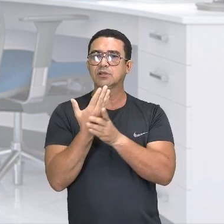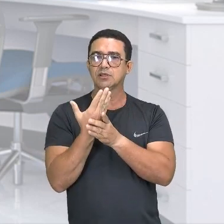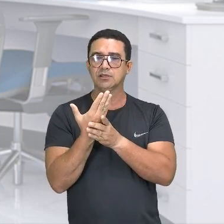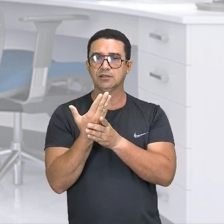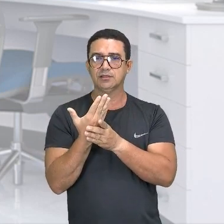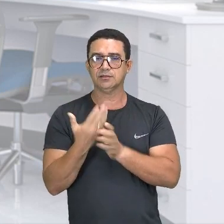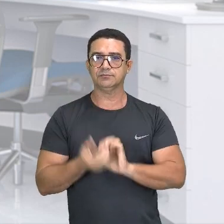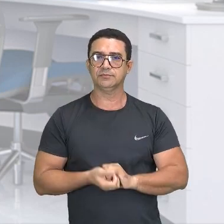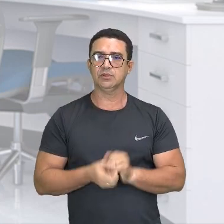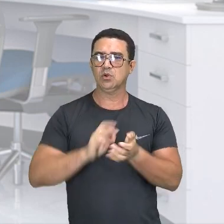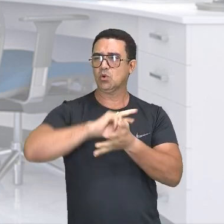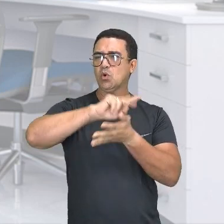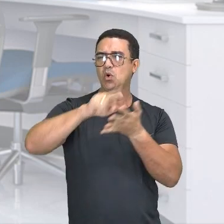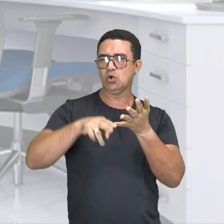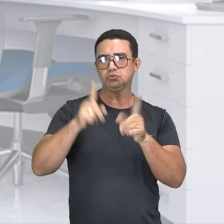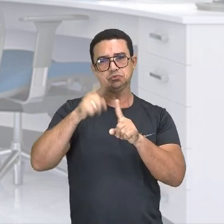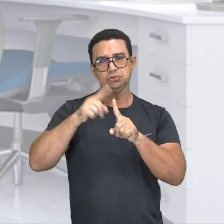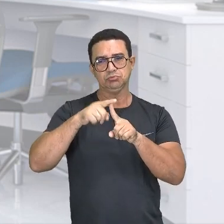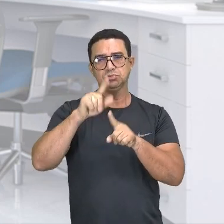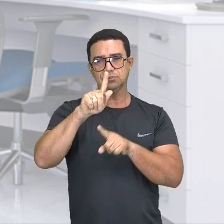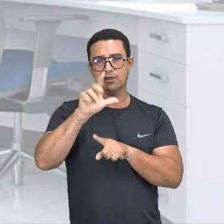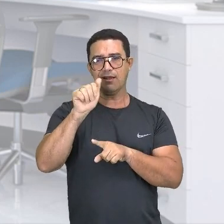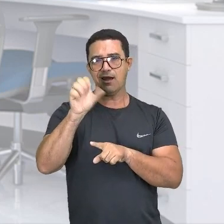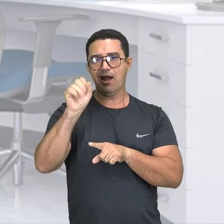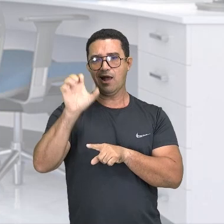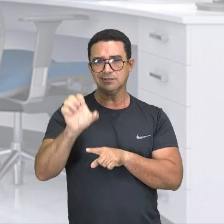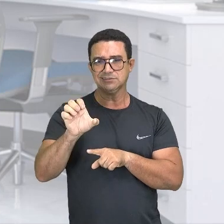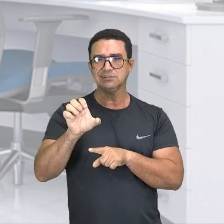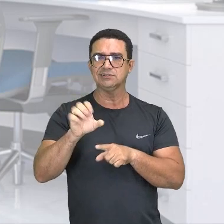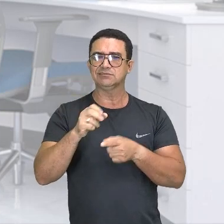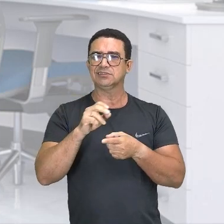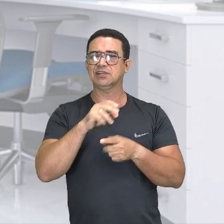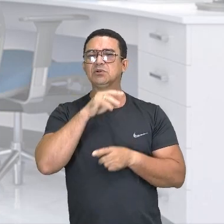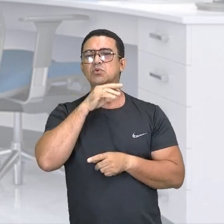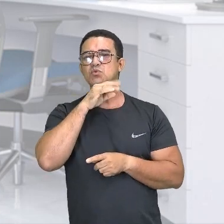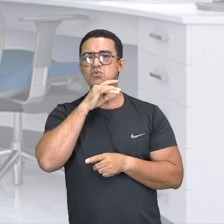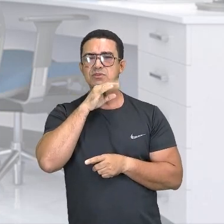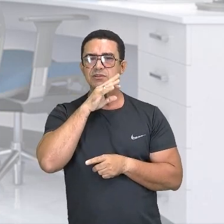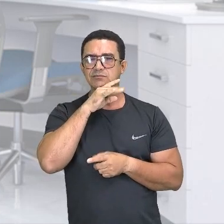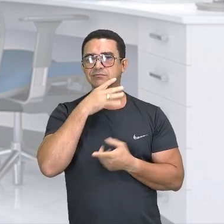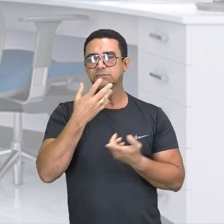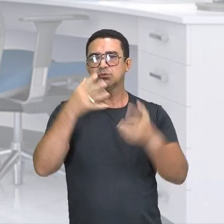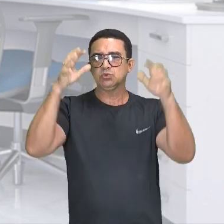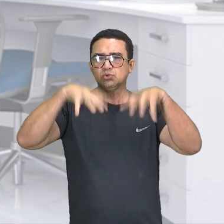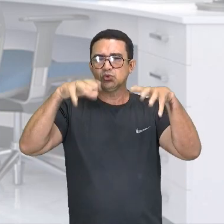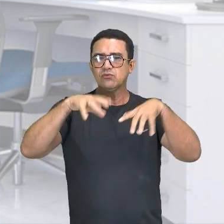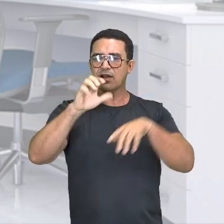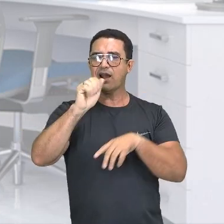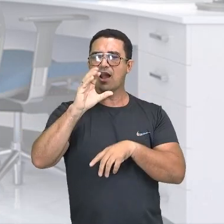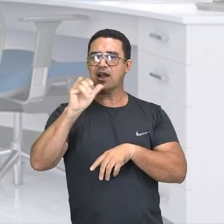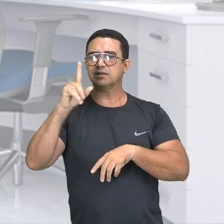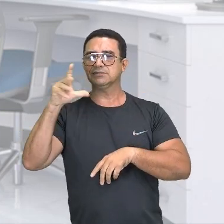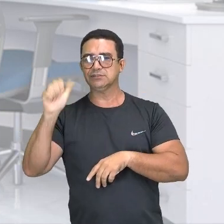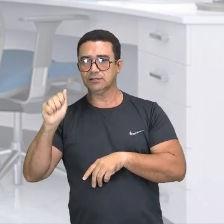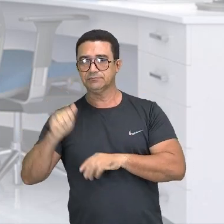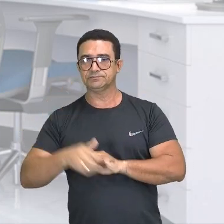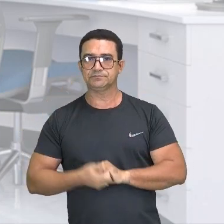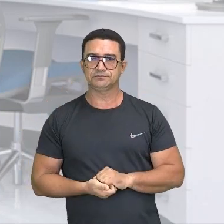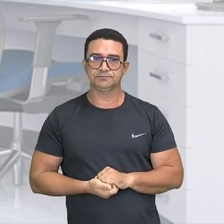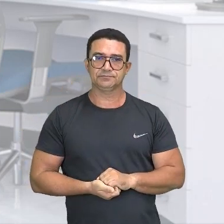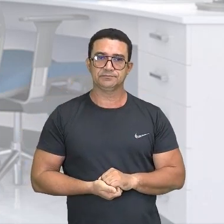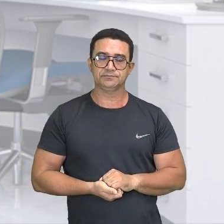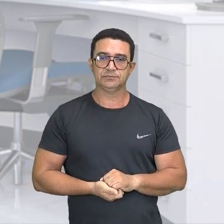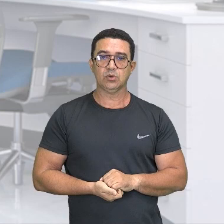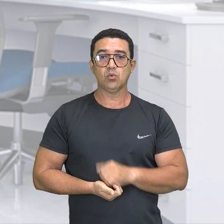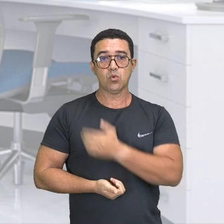formação de outros gases tóxicos que são causadores da chuva ácida, como, por exemplo, os óxidos, a